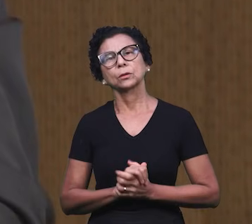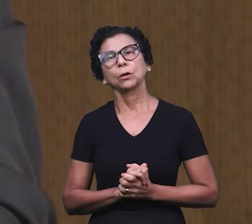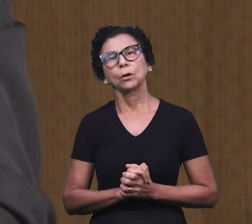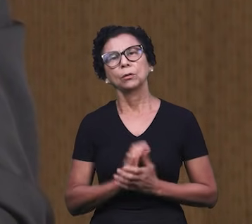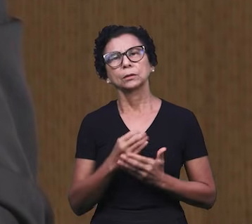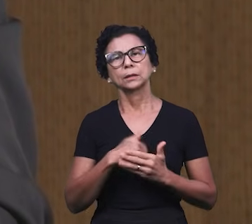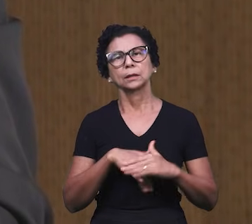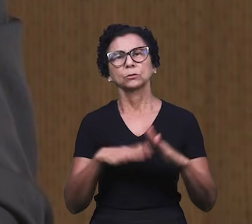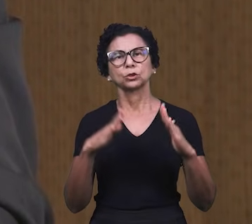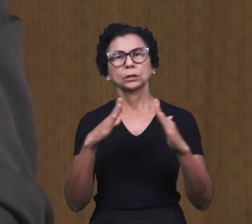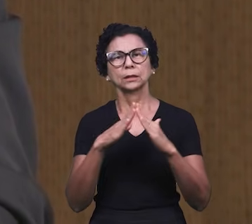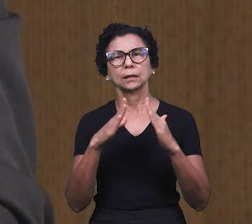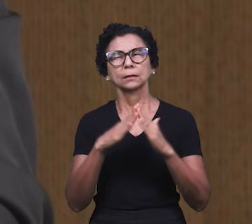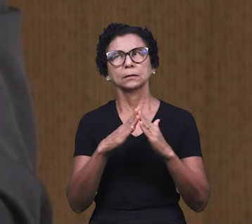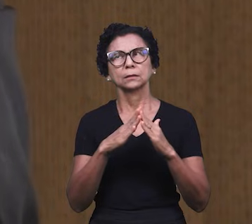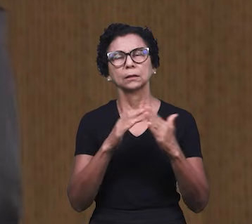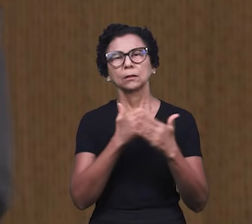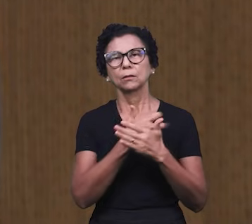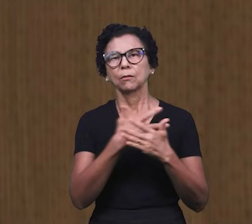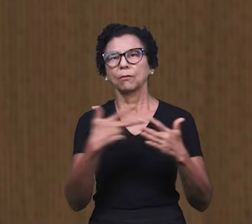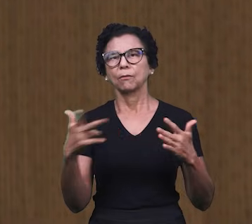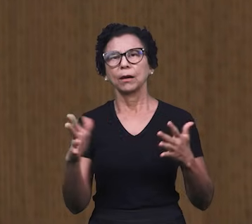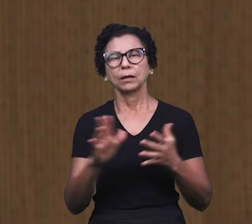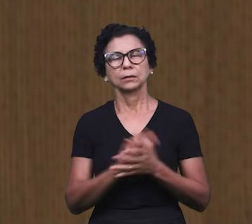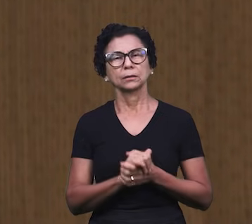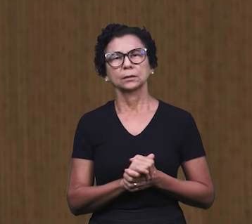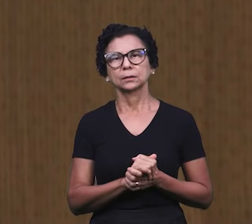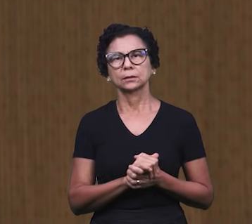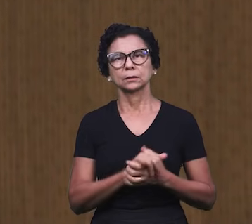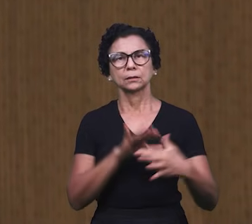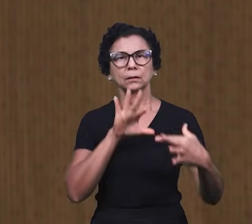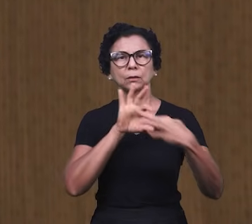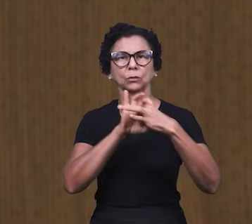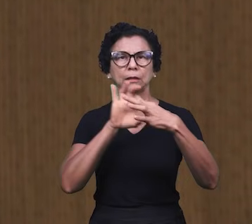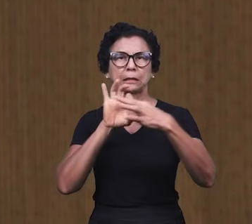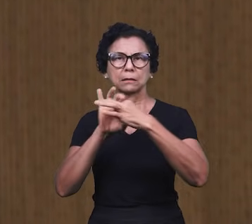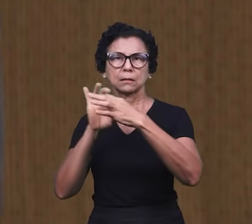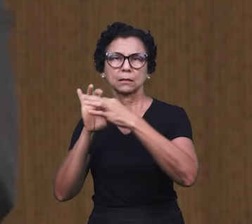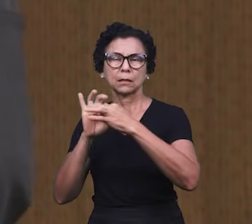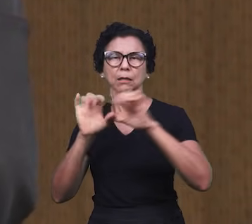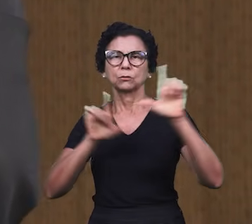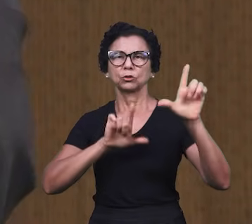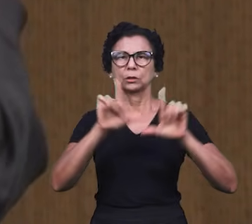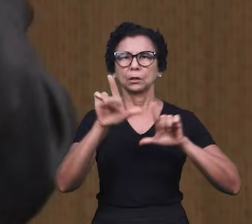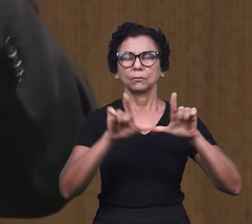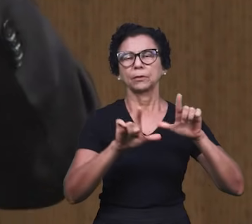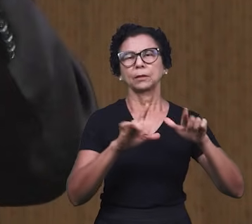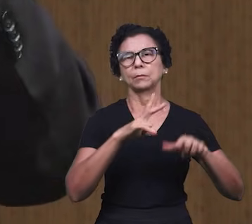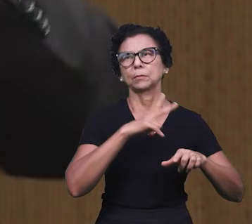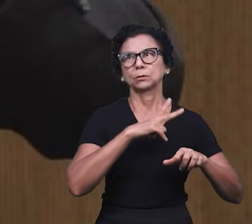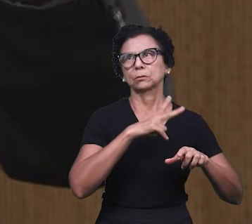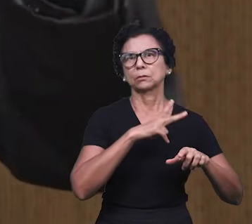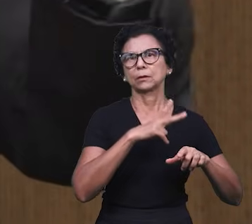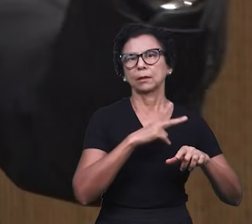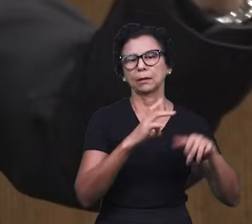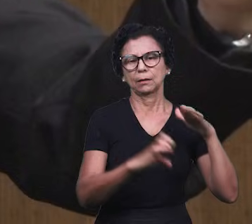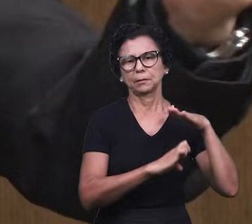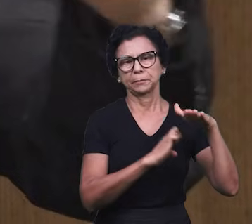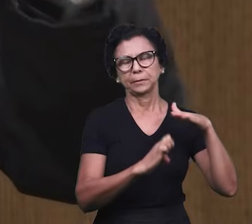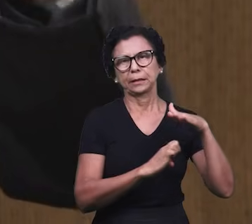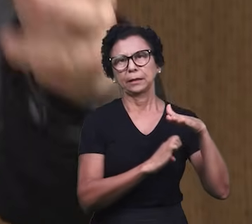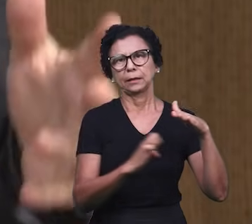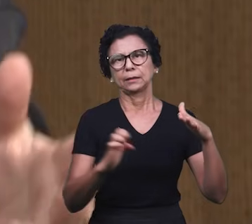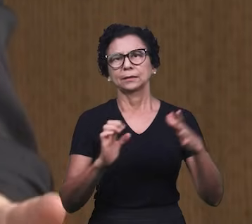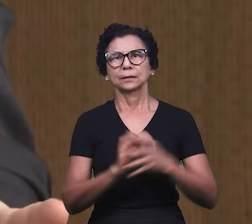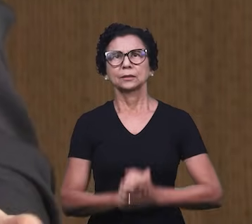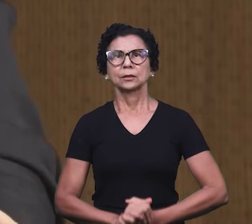grandes TVs do Brasil e elas estão ali, de repente ela começa a que chama de zapear. Então, de repente ela vê lá aquele sinal, o nosso